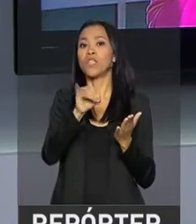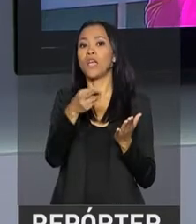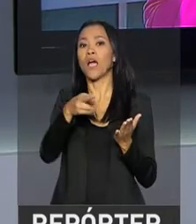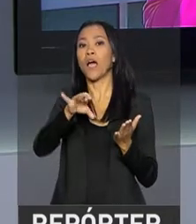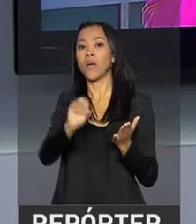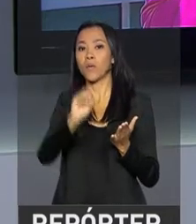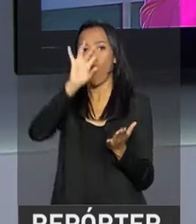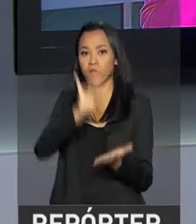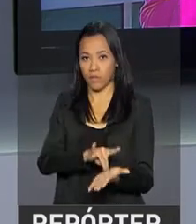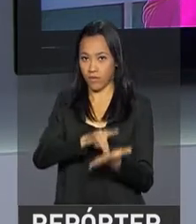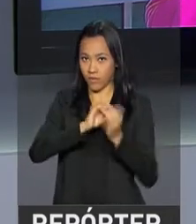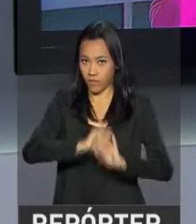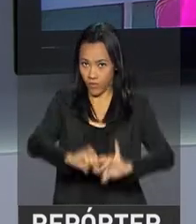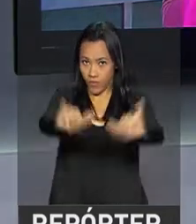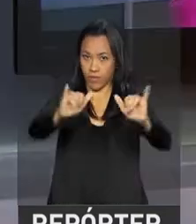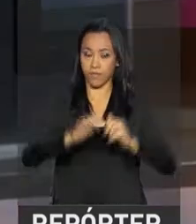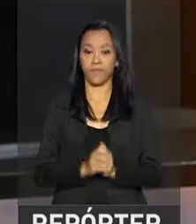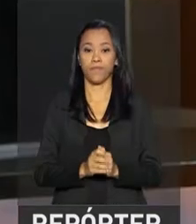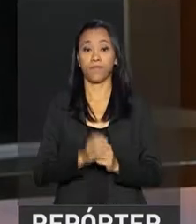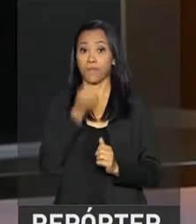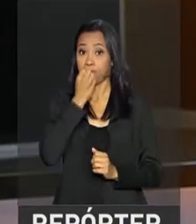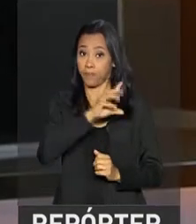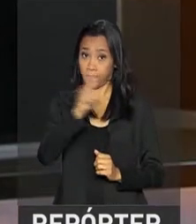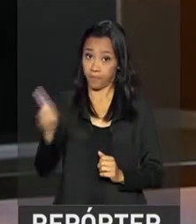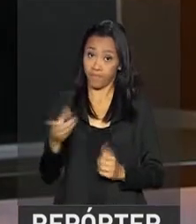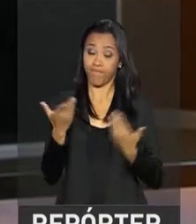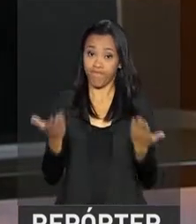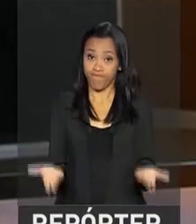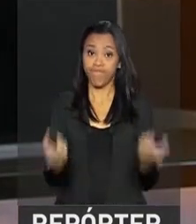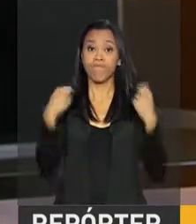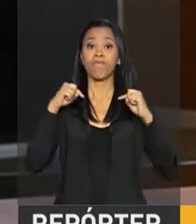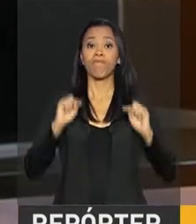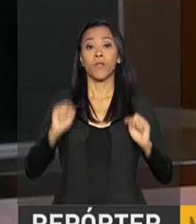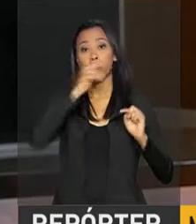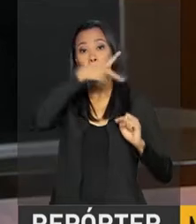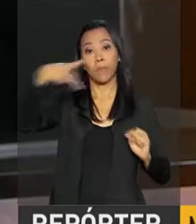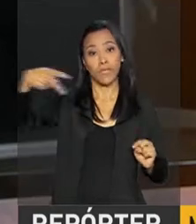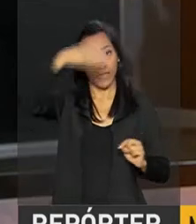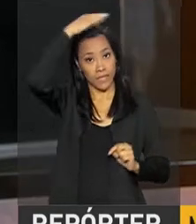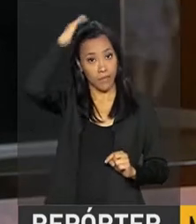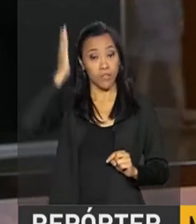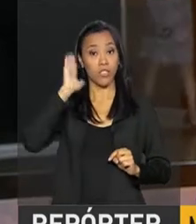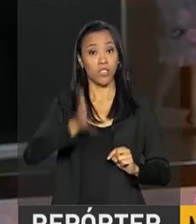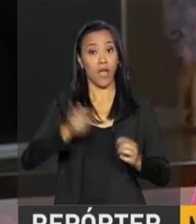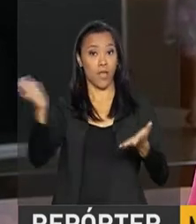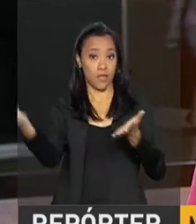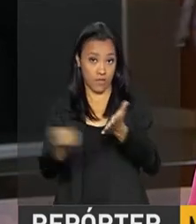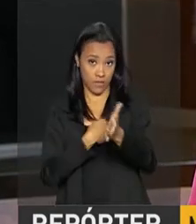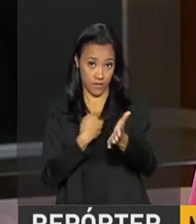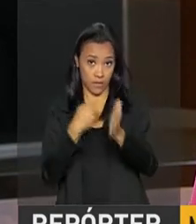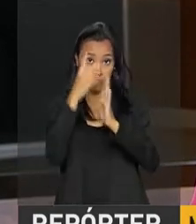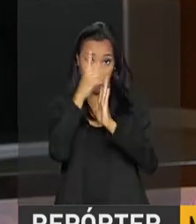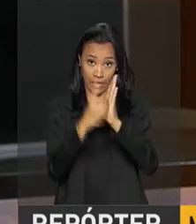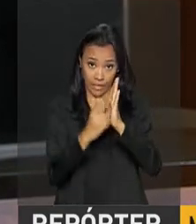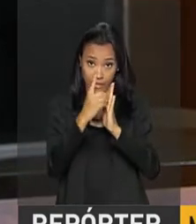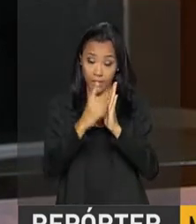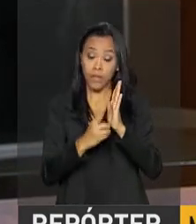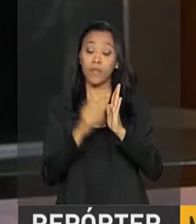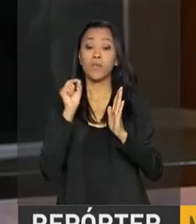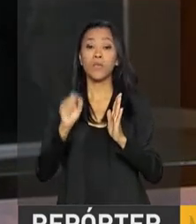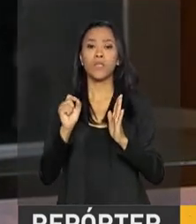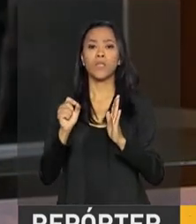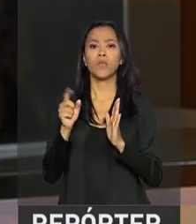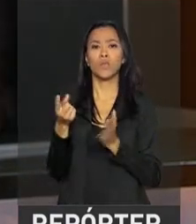bom dia tá isso olha só o presidente michel temer assinou decreto autorizando que os recursos dos